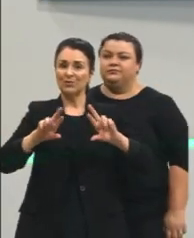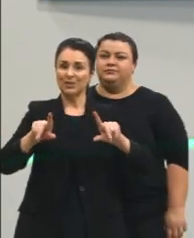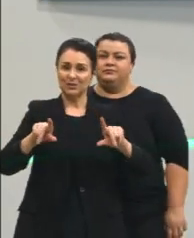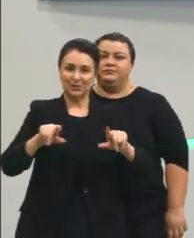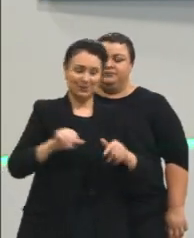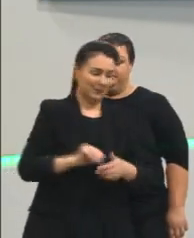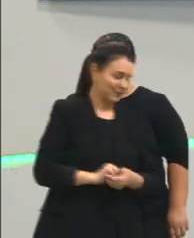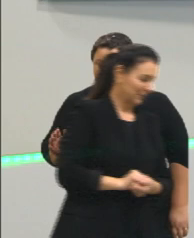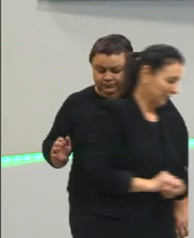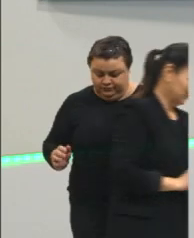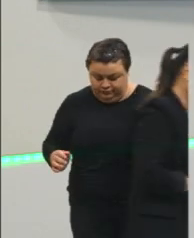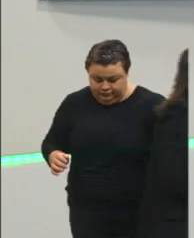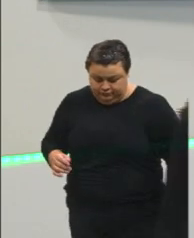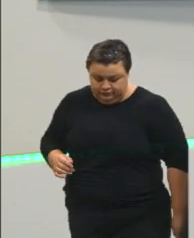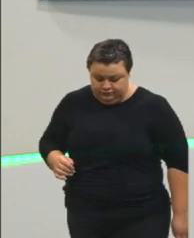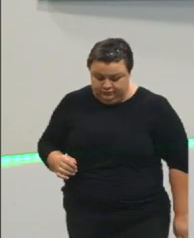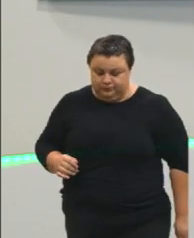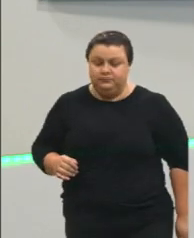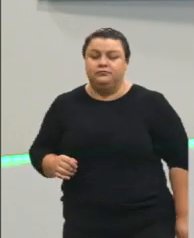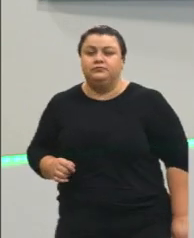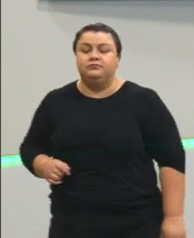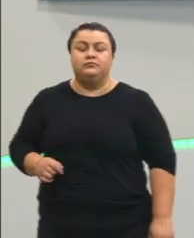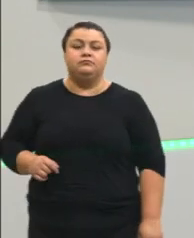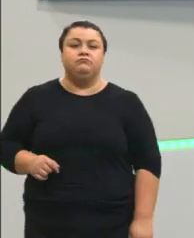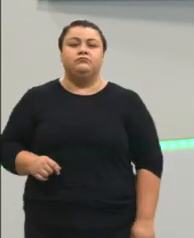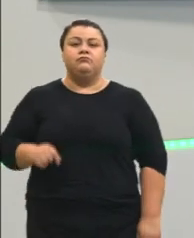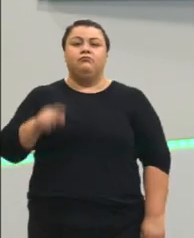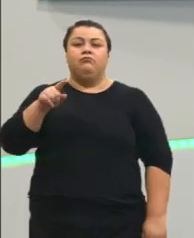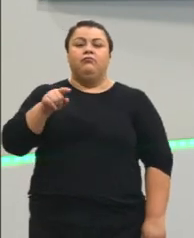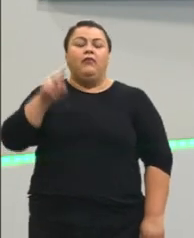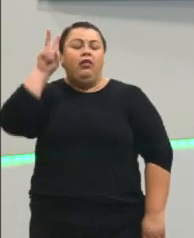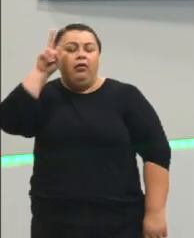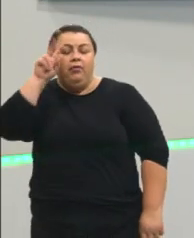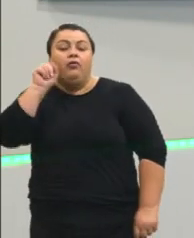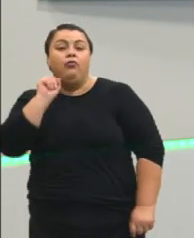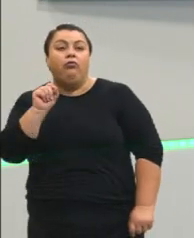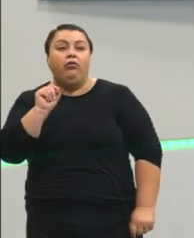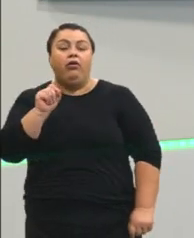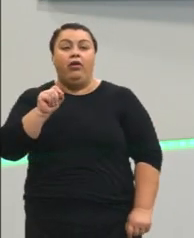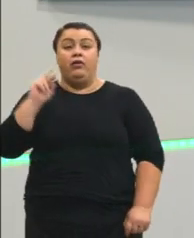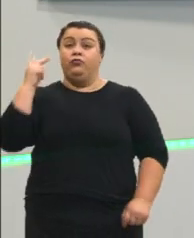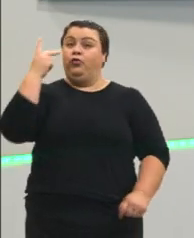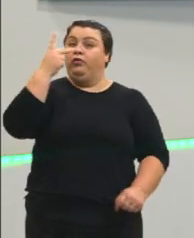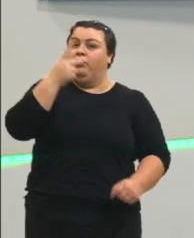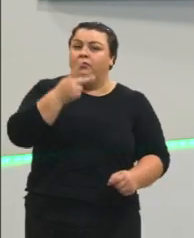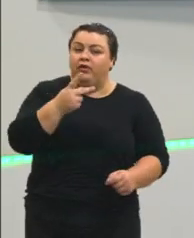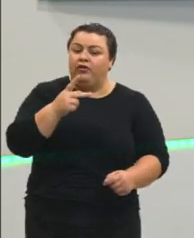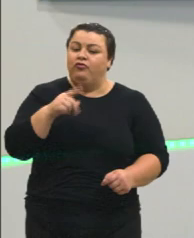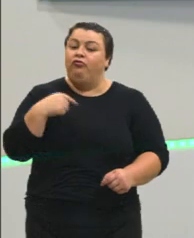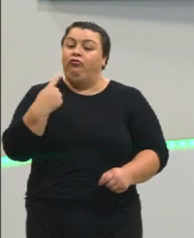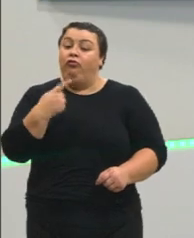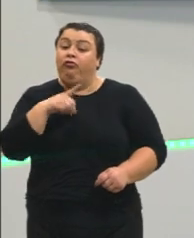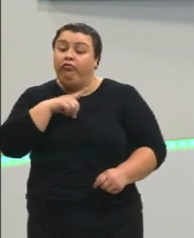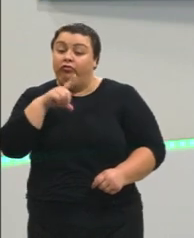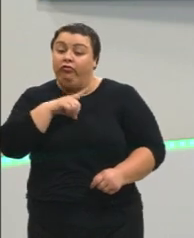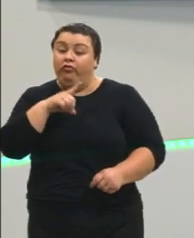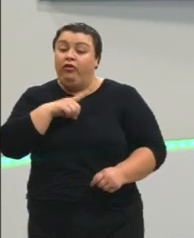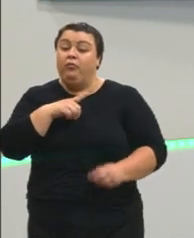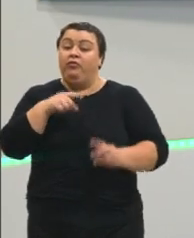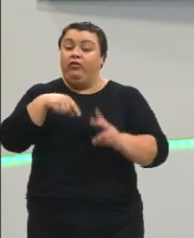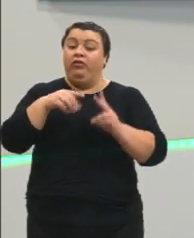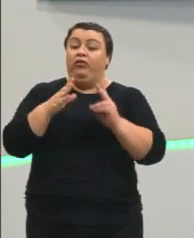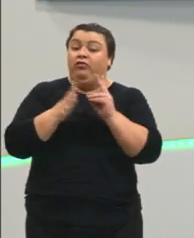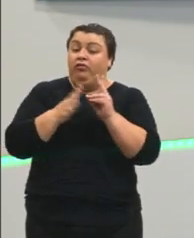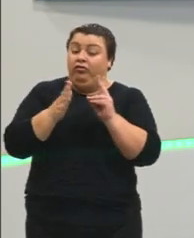de maneira de se falar dentro do nosso país E lembrando que historicamente a gente tem a questão dos